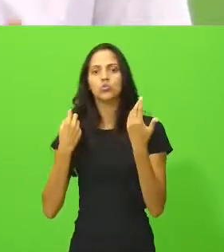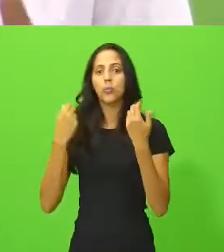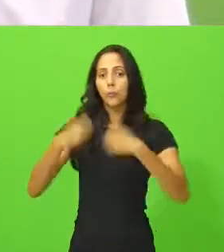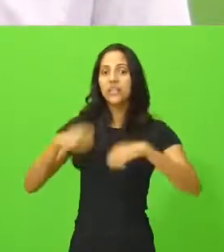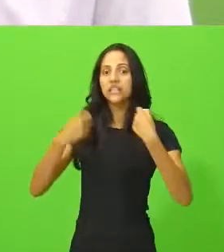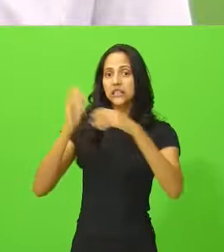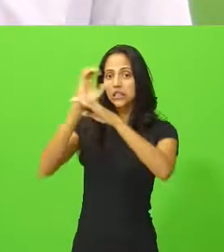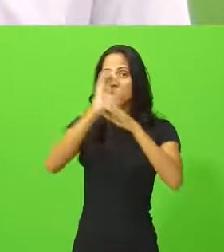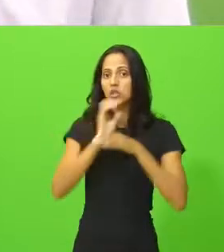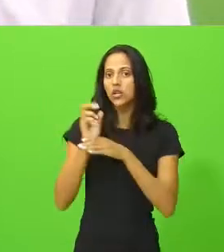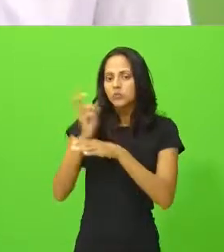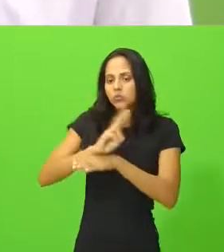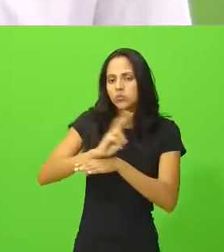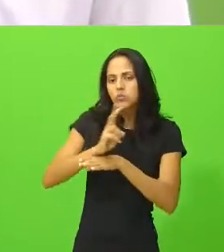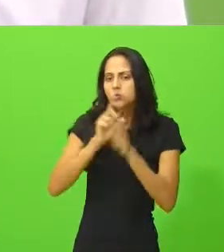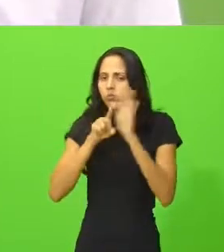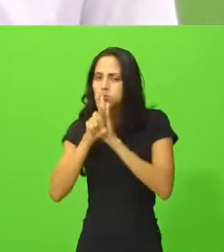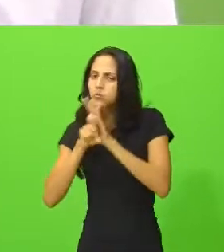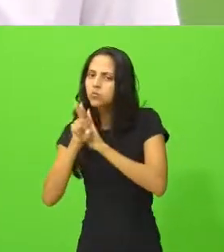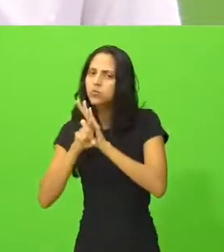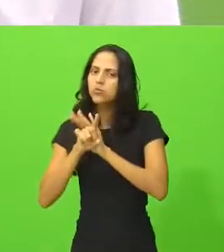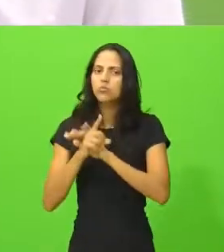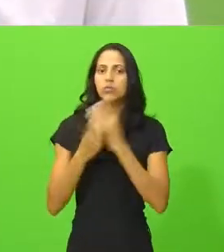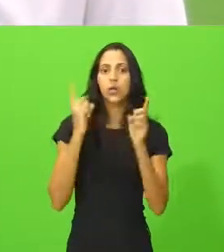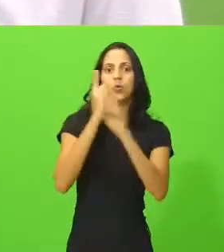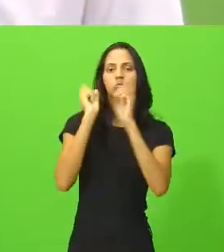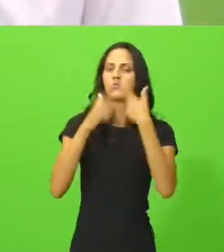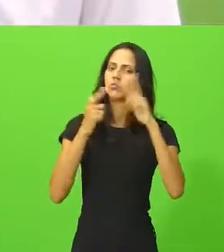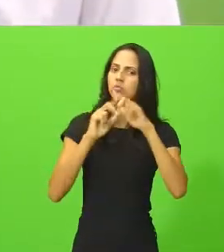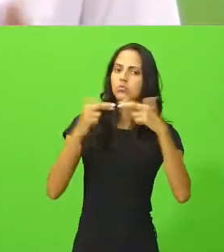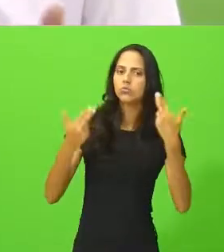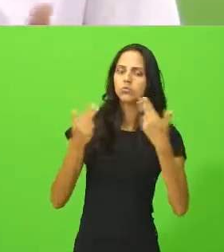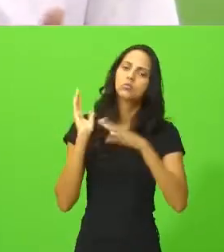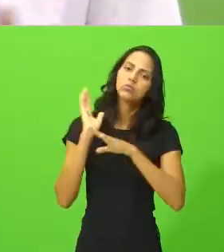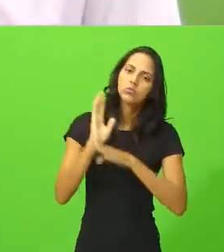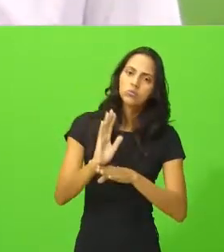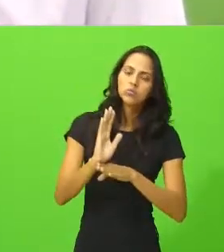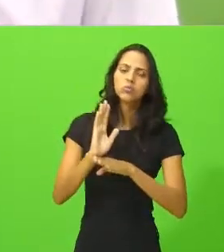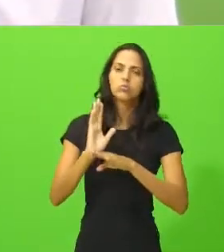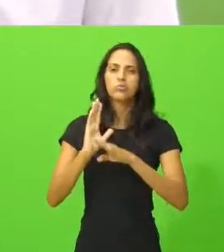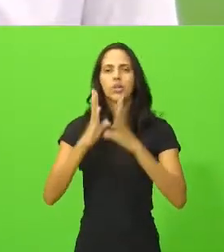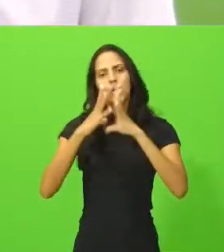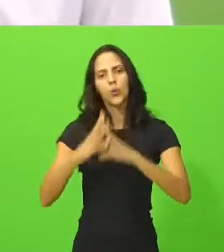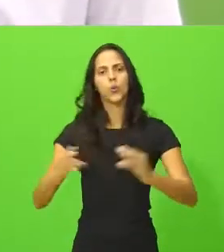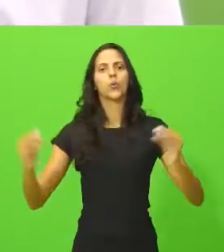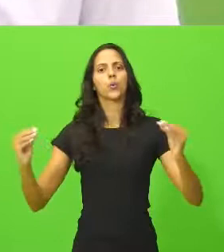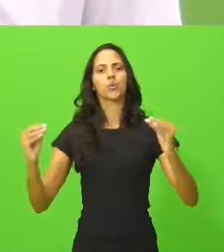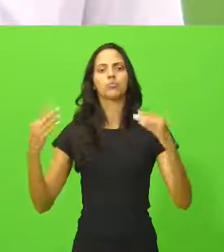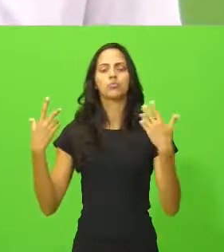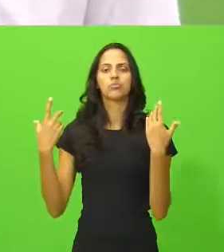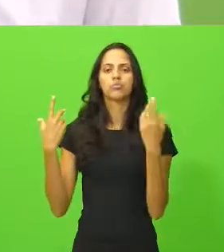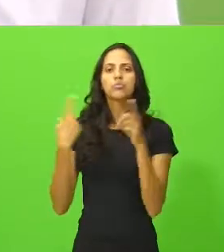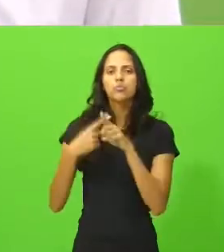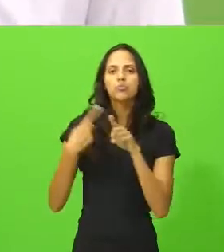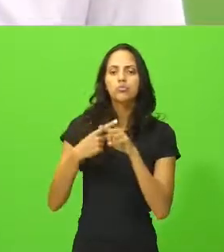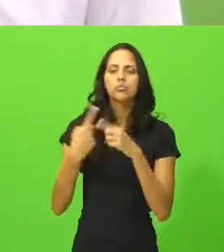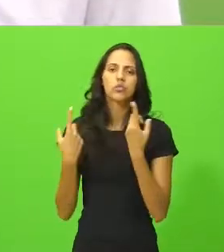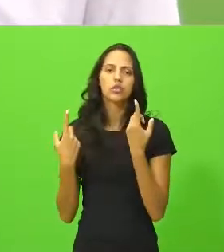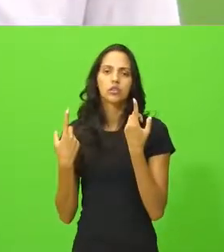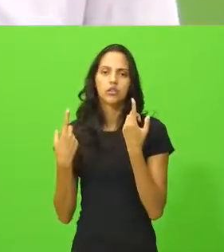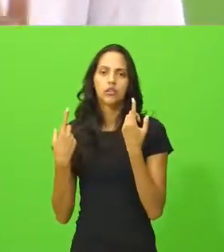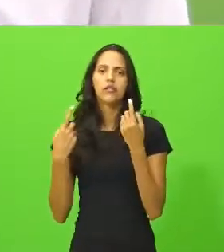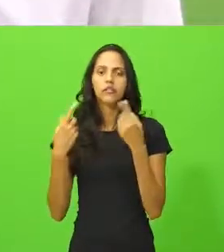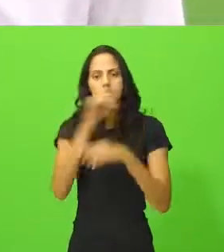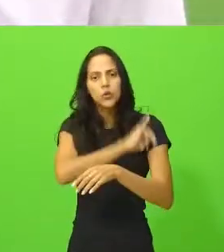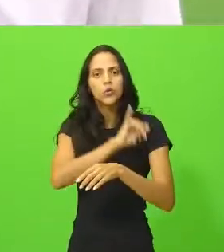fiscalizadora principalmente, e agindo ativamente sobre a despoluição daquele grande rio que corta aquela